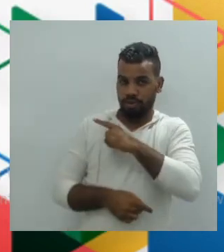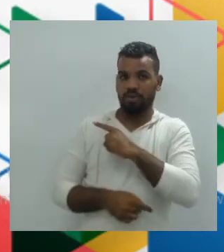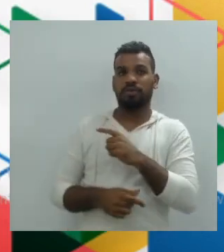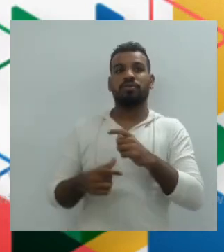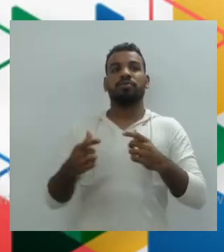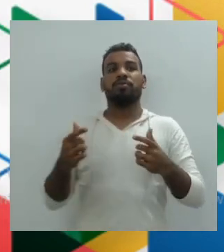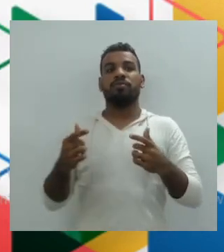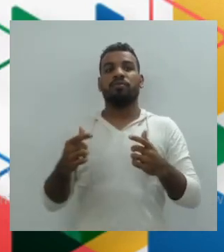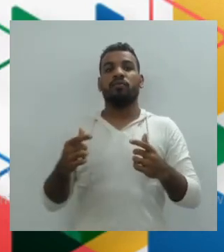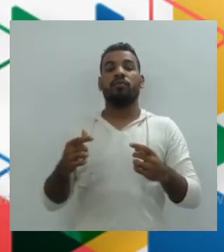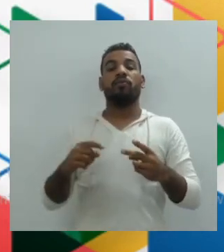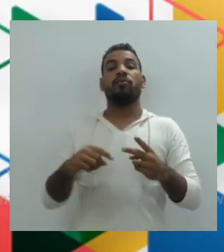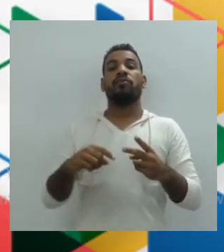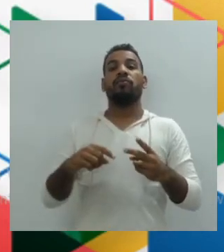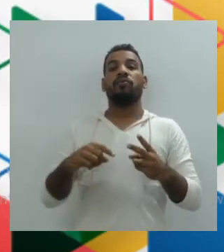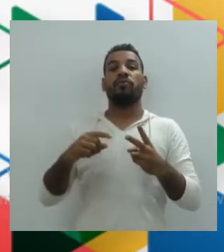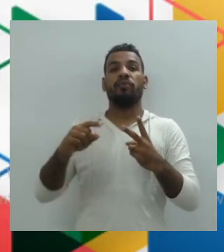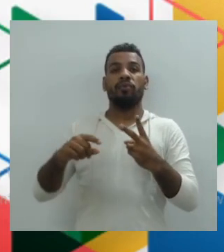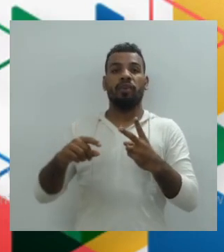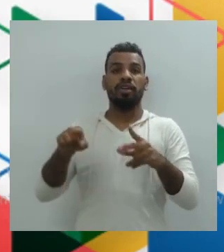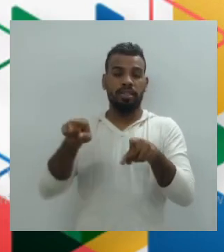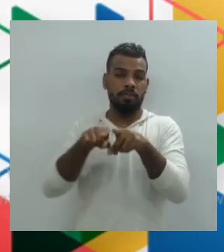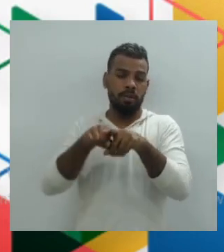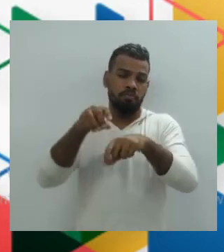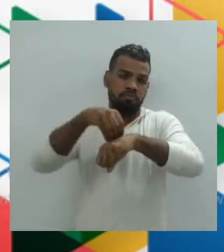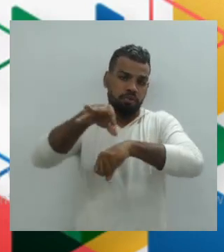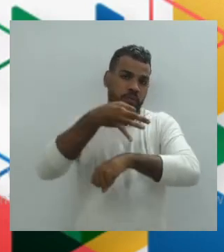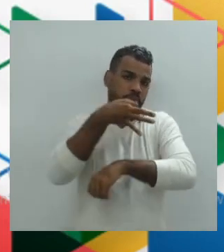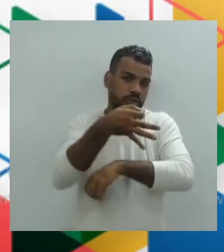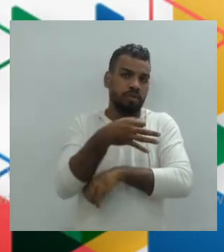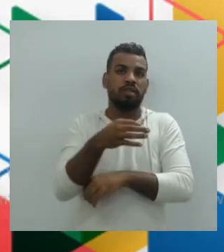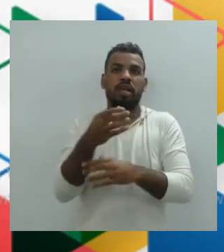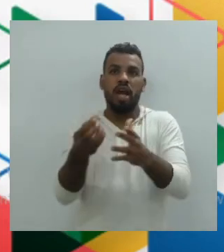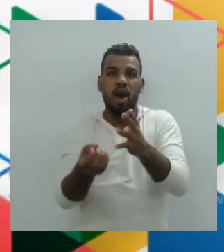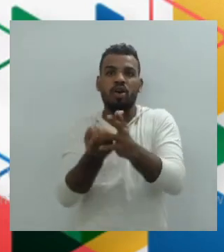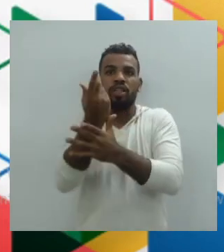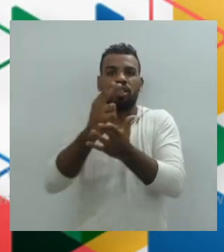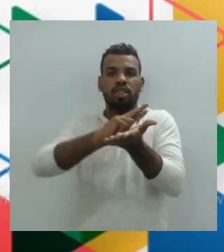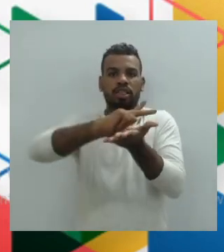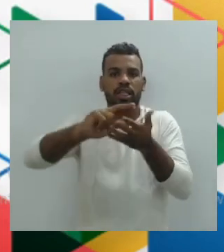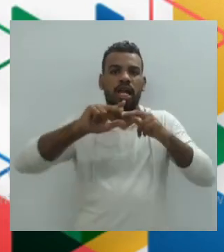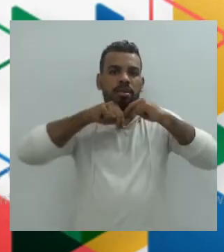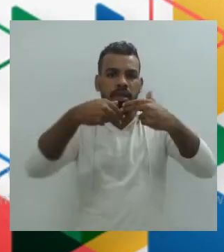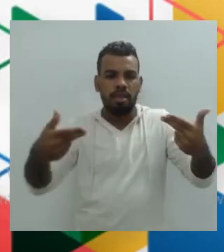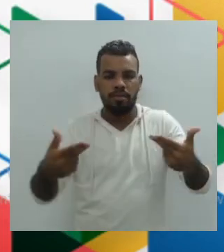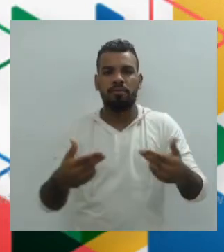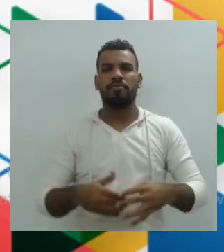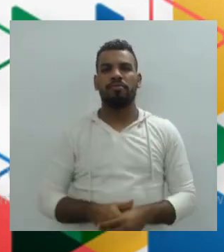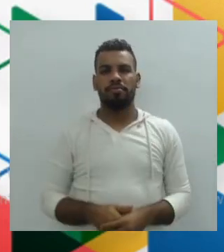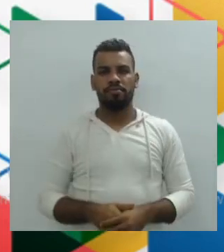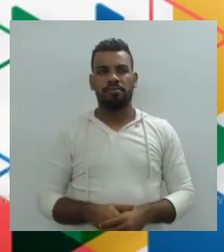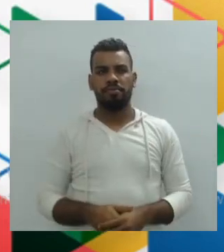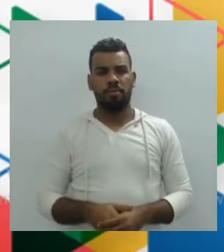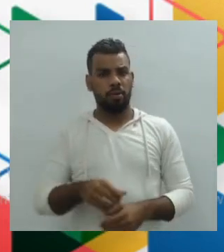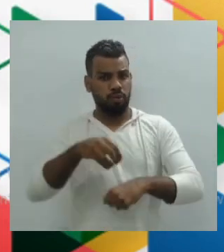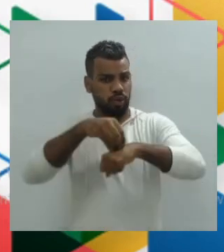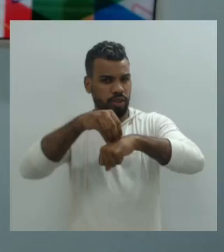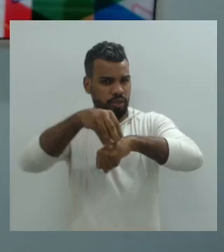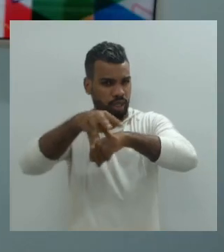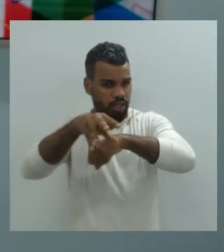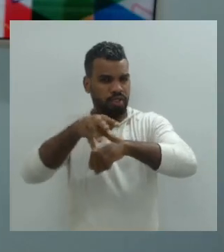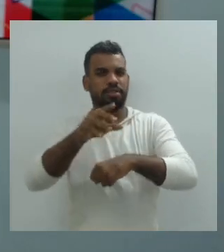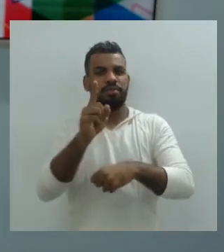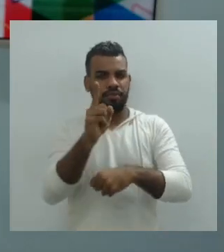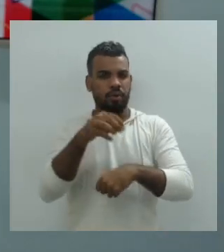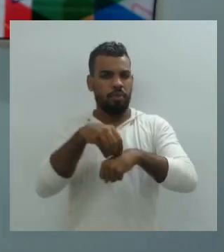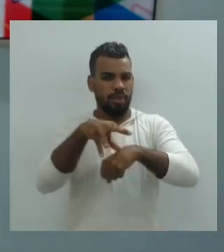editora Moderna, e fica aí também a dica da Origem das Espécies de Charles Darwin. Agora, uma dica. Traz aqui para